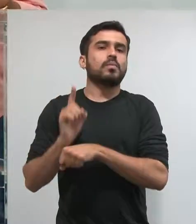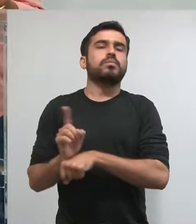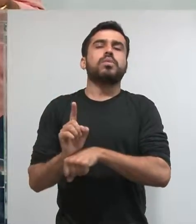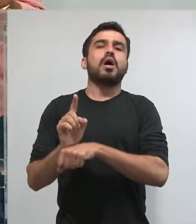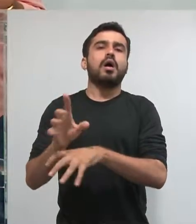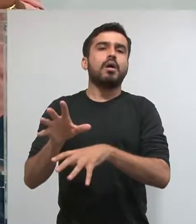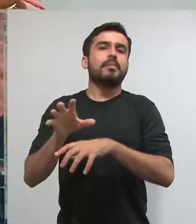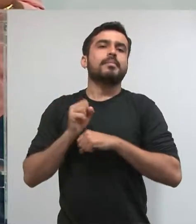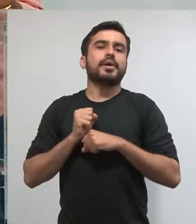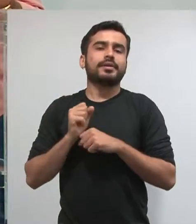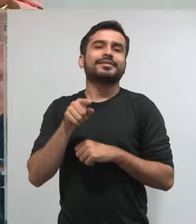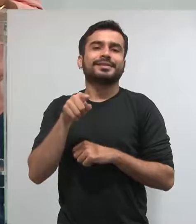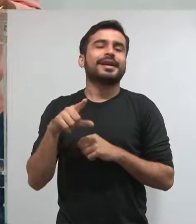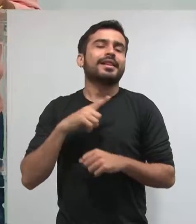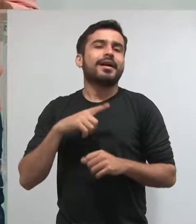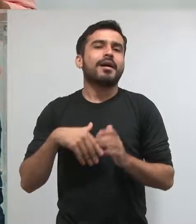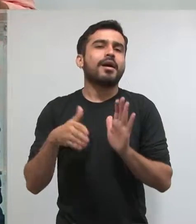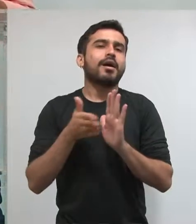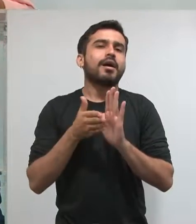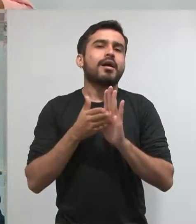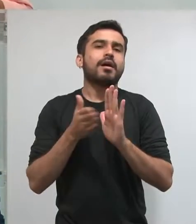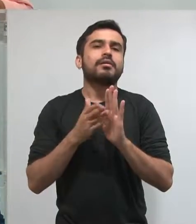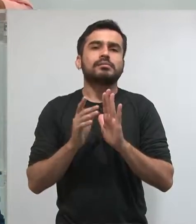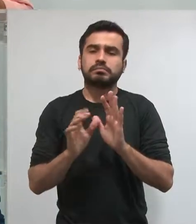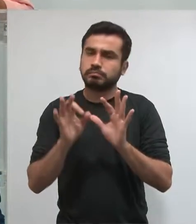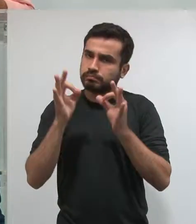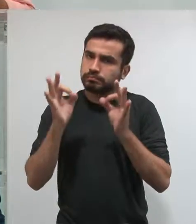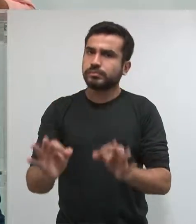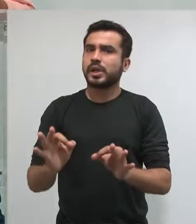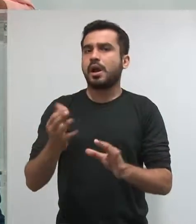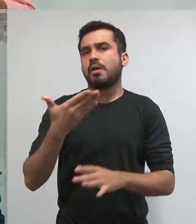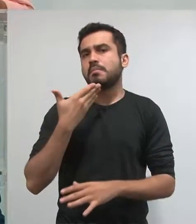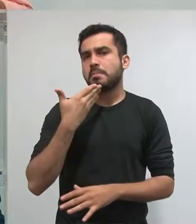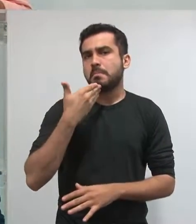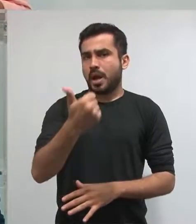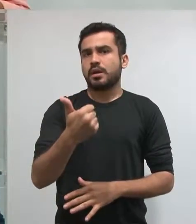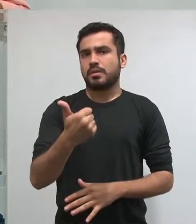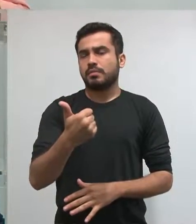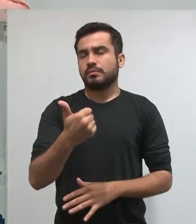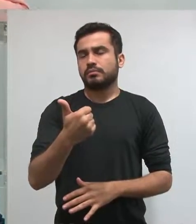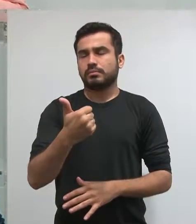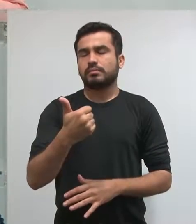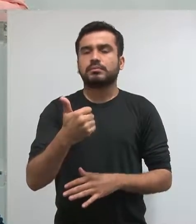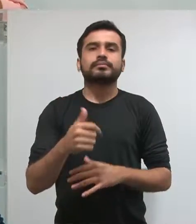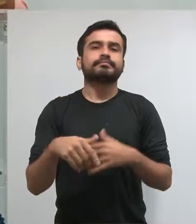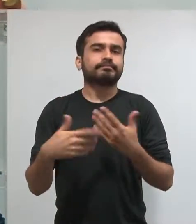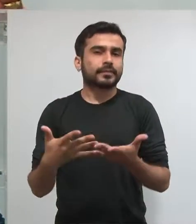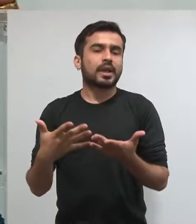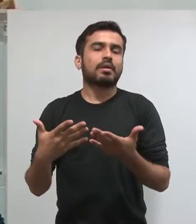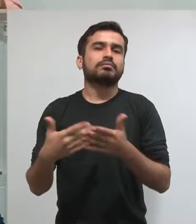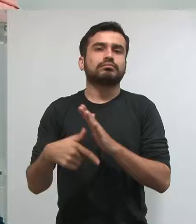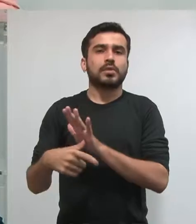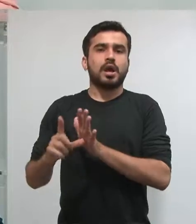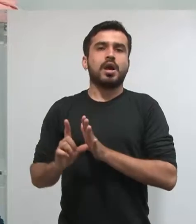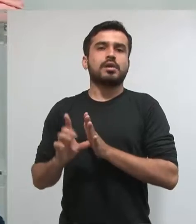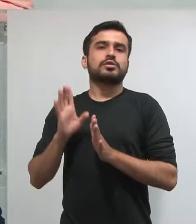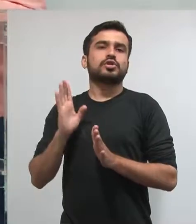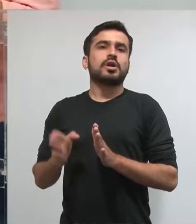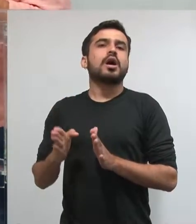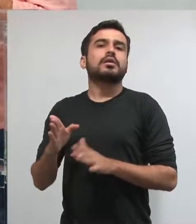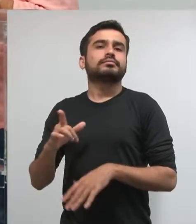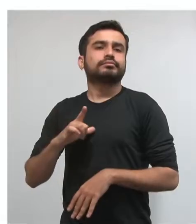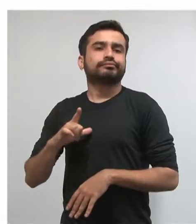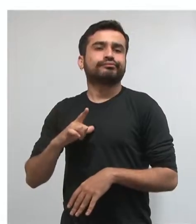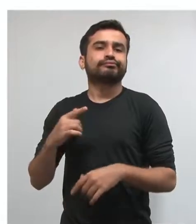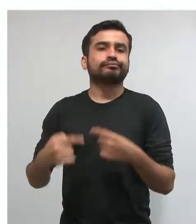você tende a ter proposições cada vez mais efetivas, melhores, a partir das ações anteriores relacionadas com